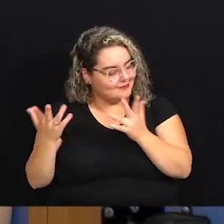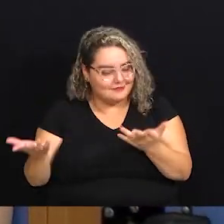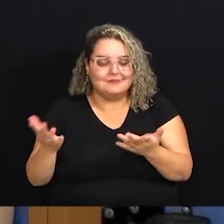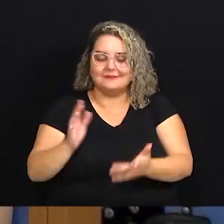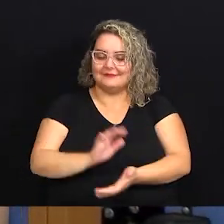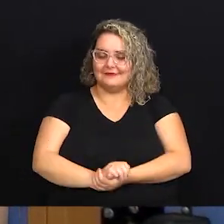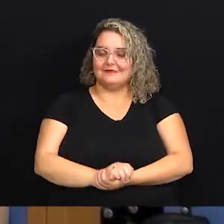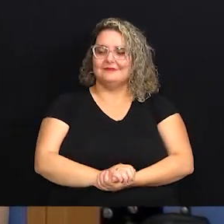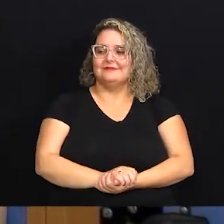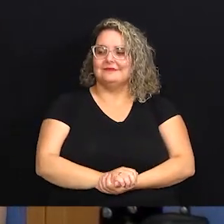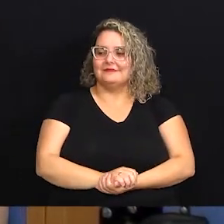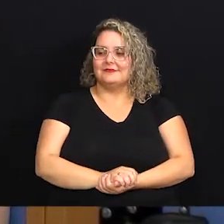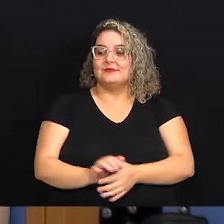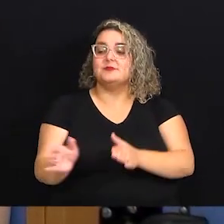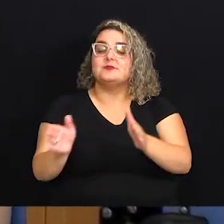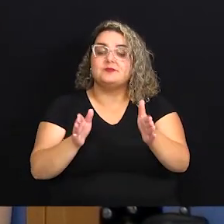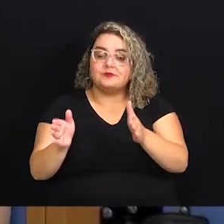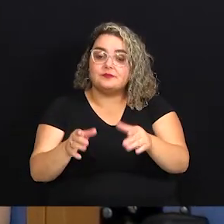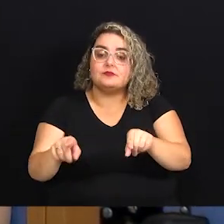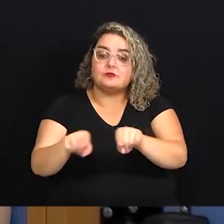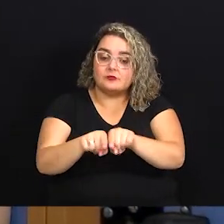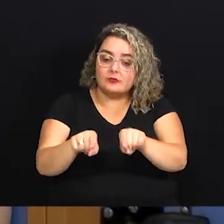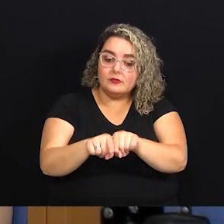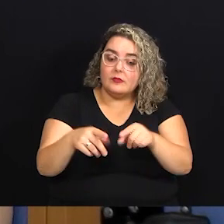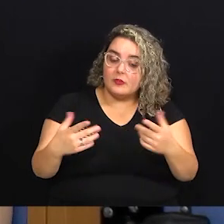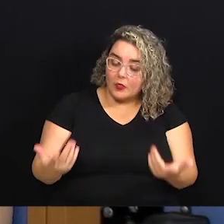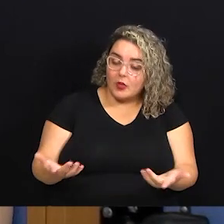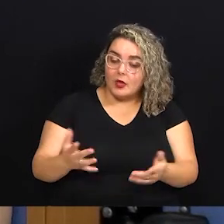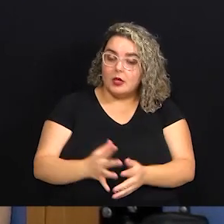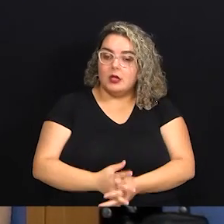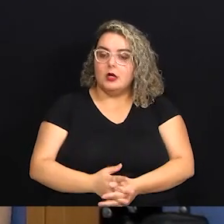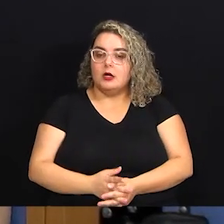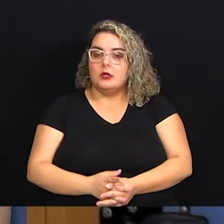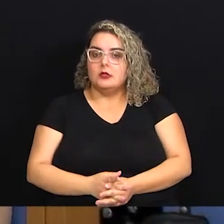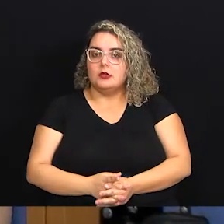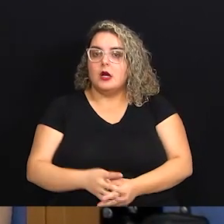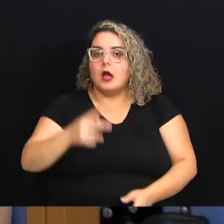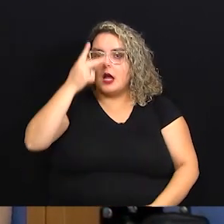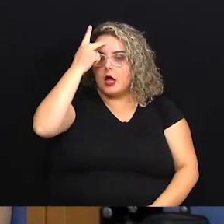que eu faço. E nesse período também...